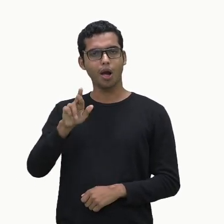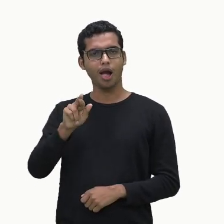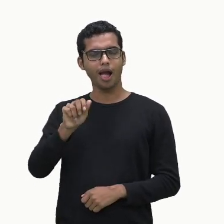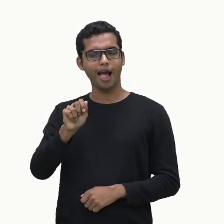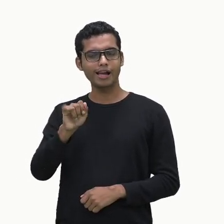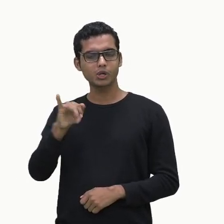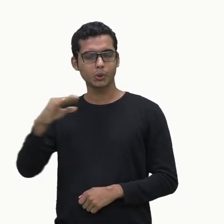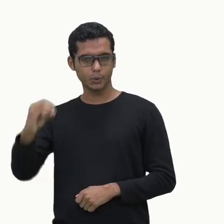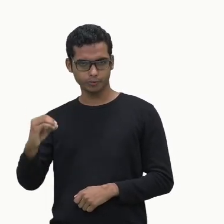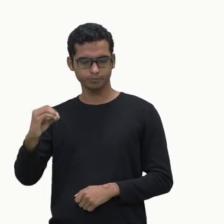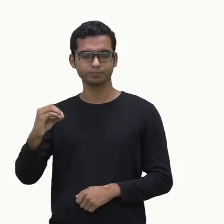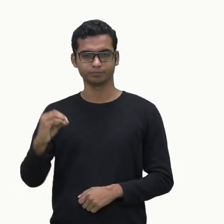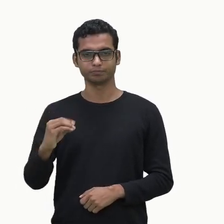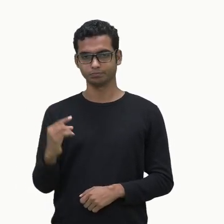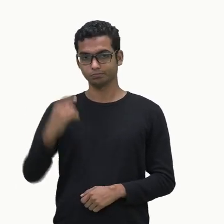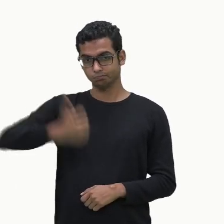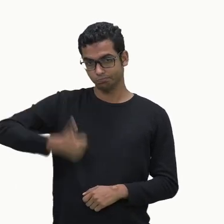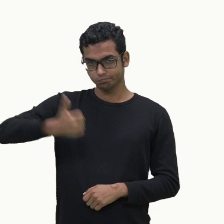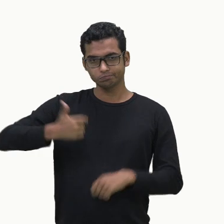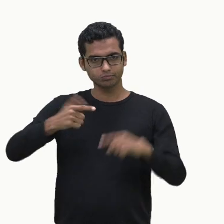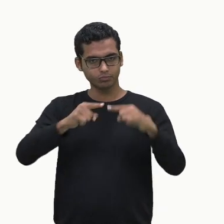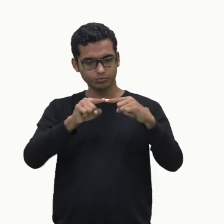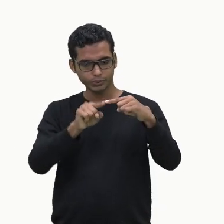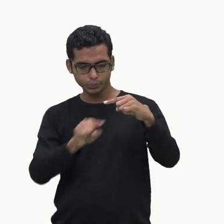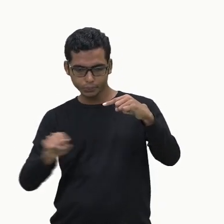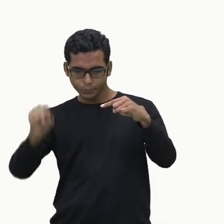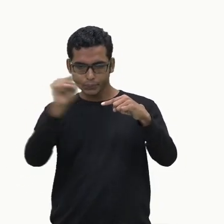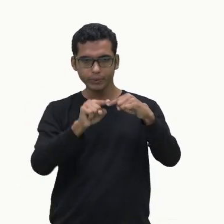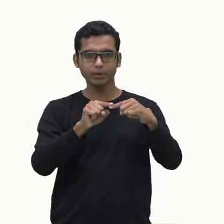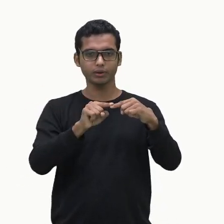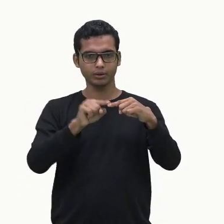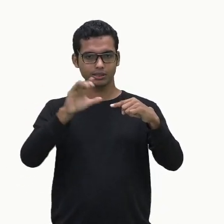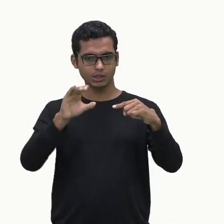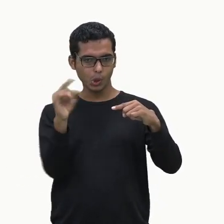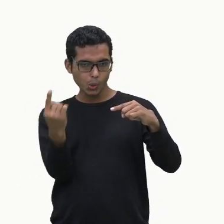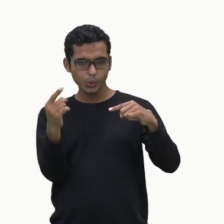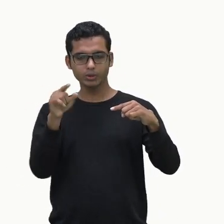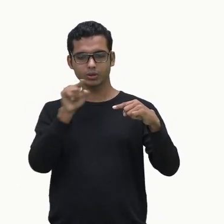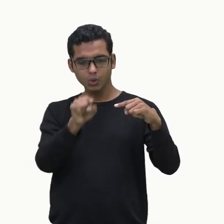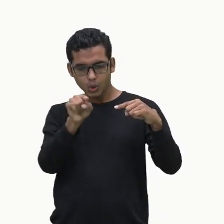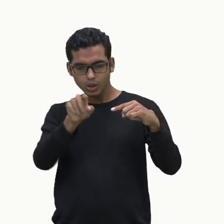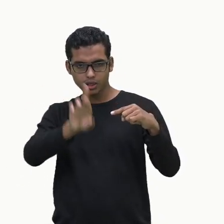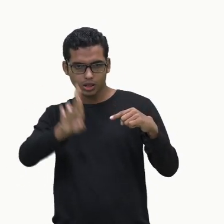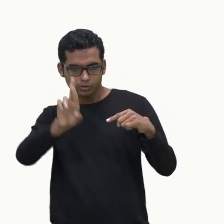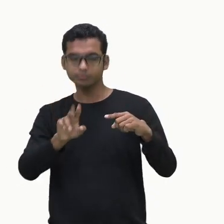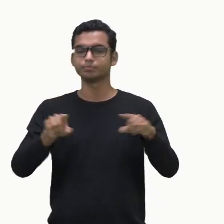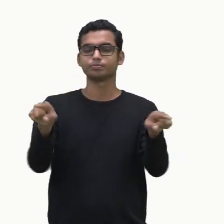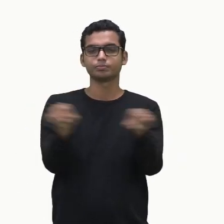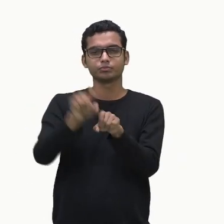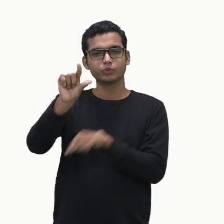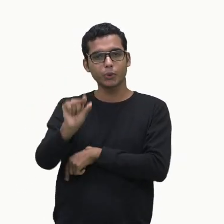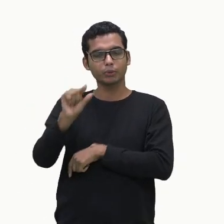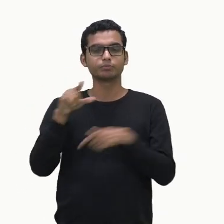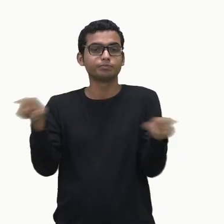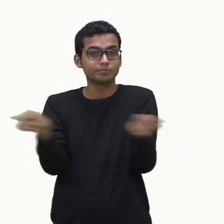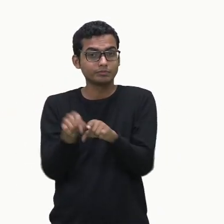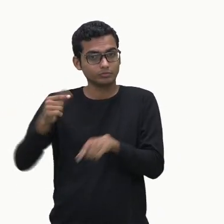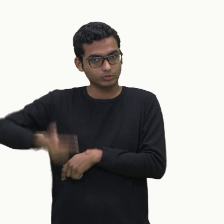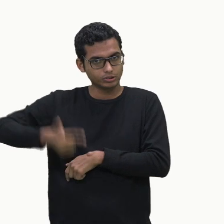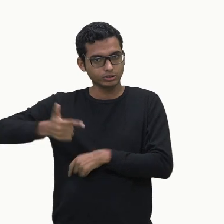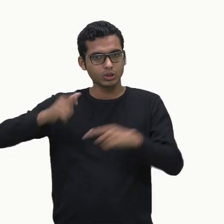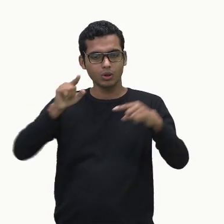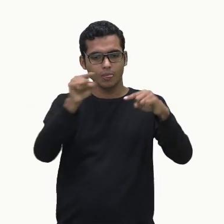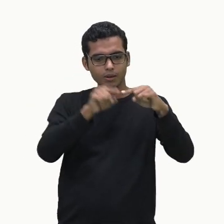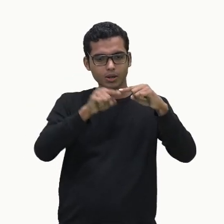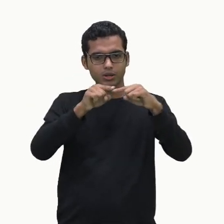Então, esse aí é a nossa primeira circunferência, E nós temos a segunda circunferência, A circunferência